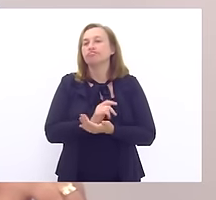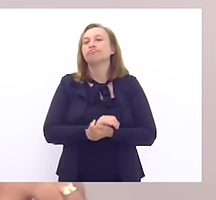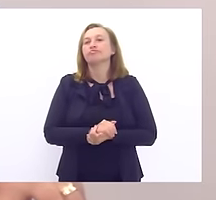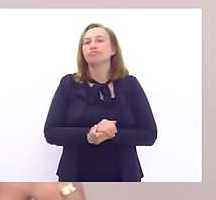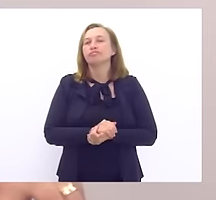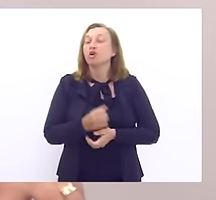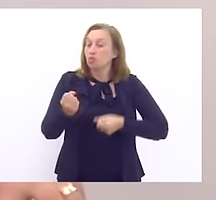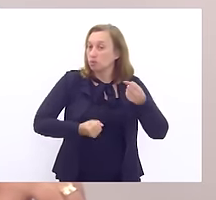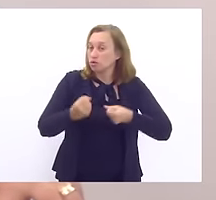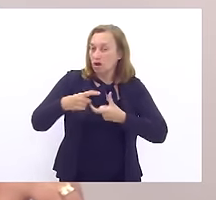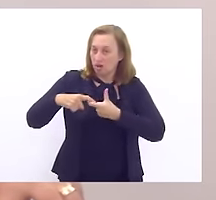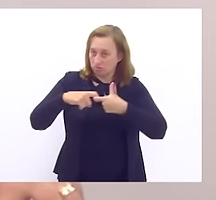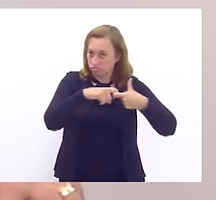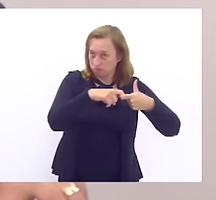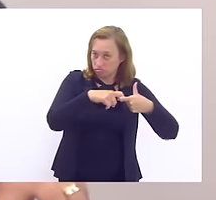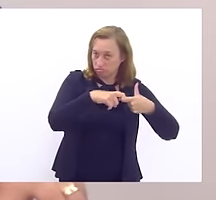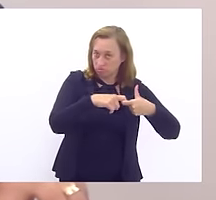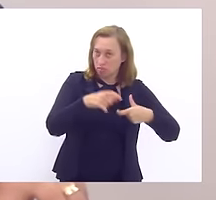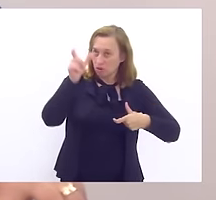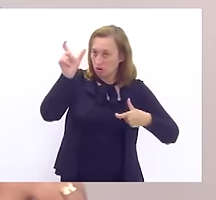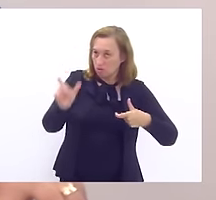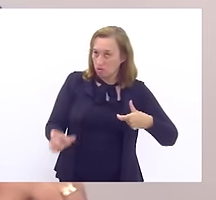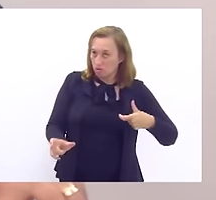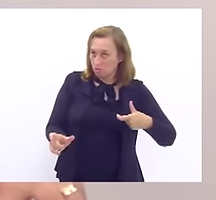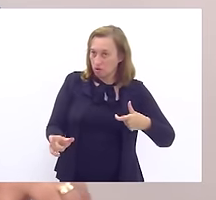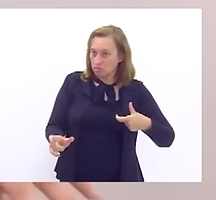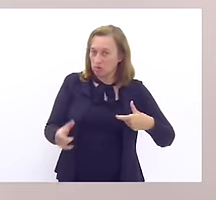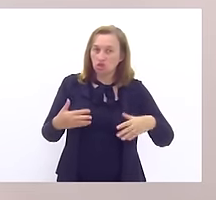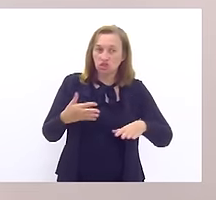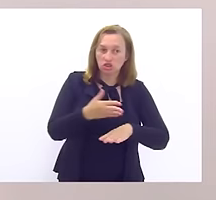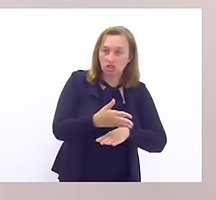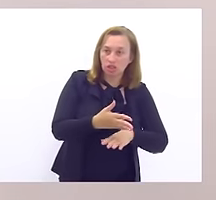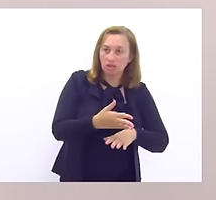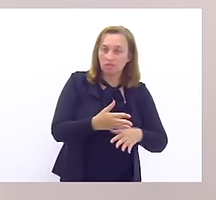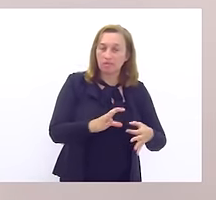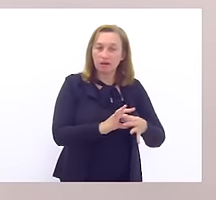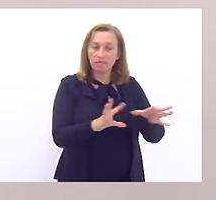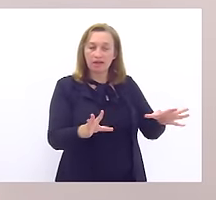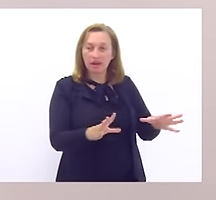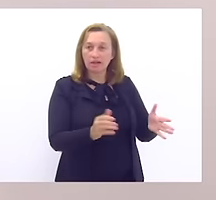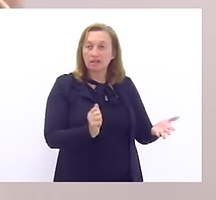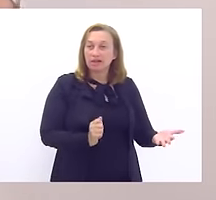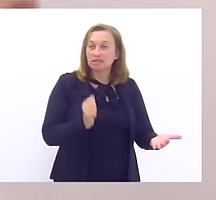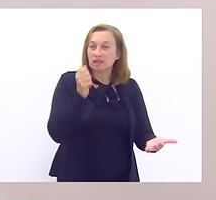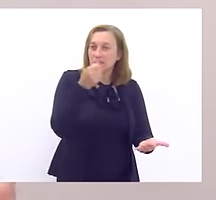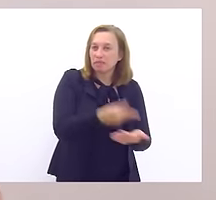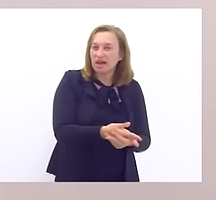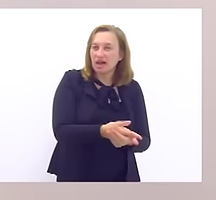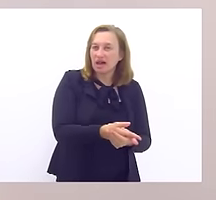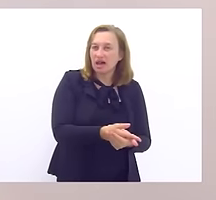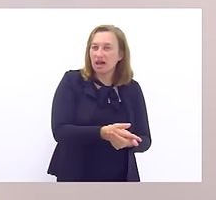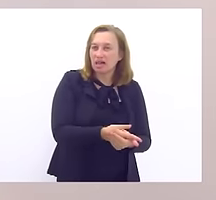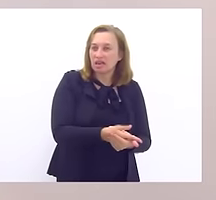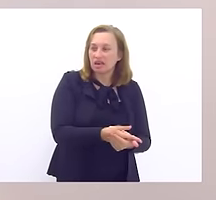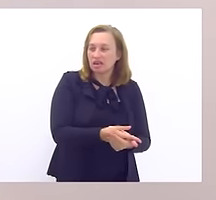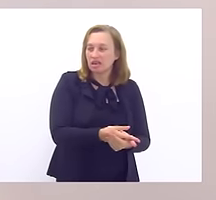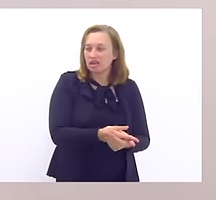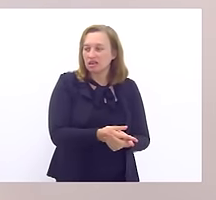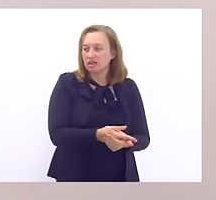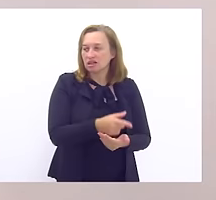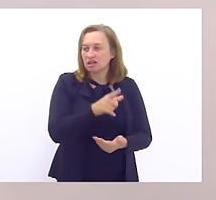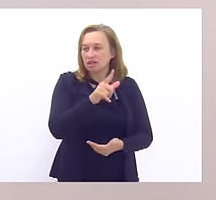o carro é rebocado cidadão chega lá para liberar o veículo E aí ele tem que pagar as taxas para